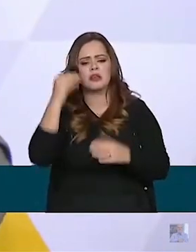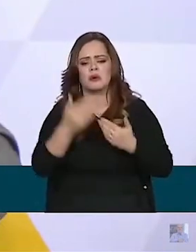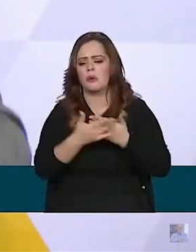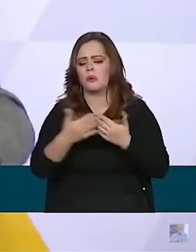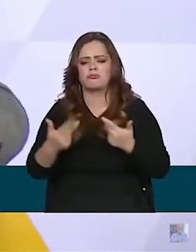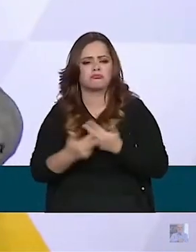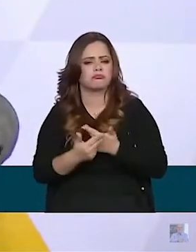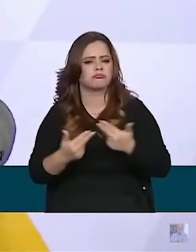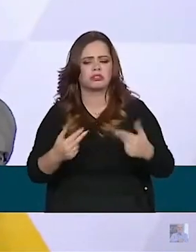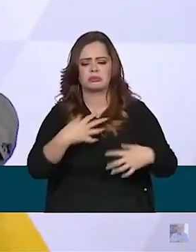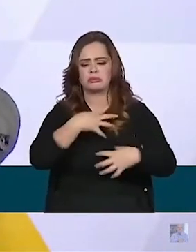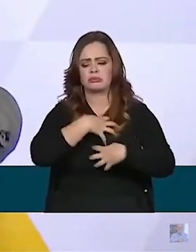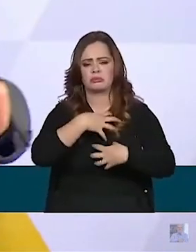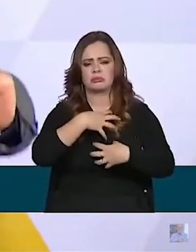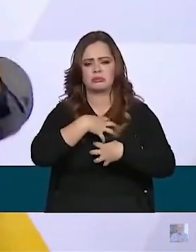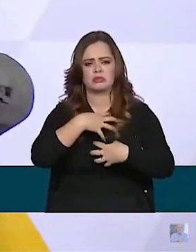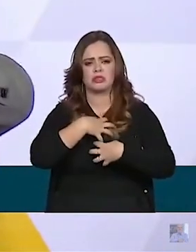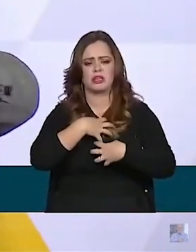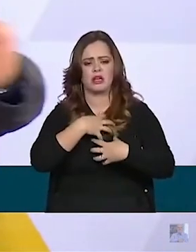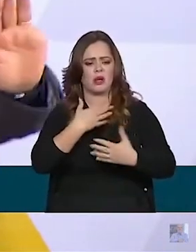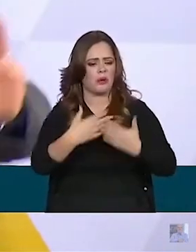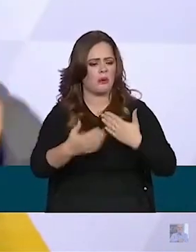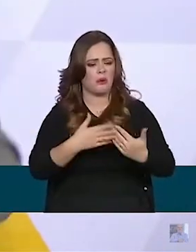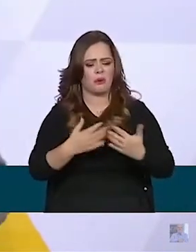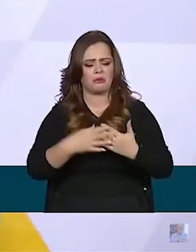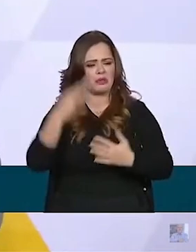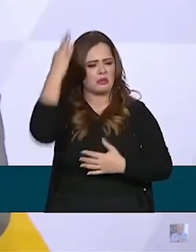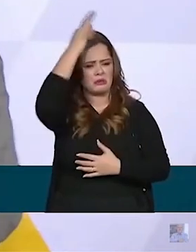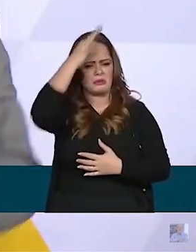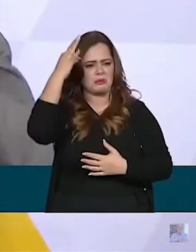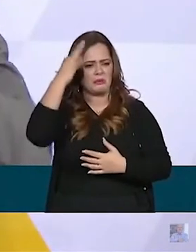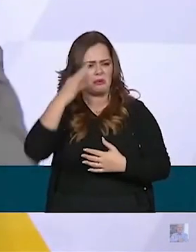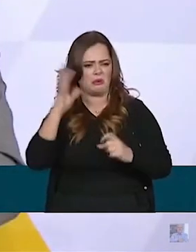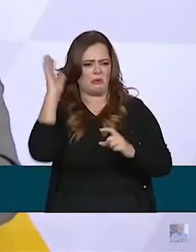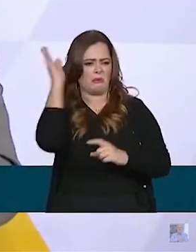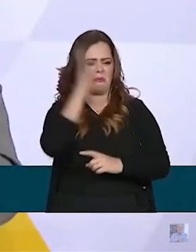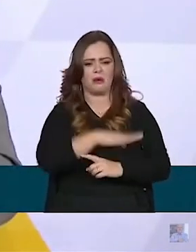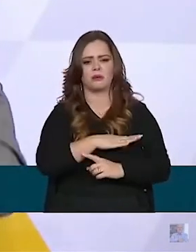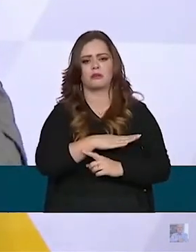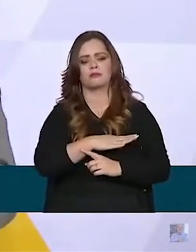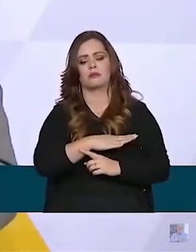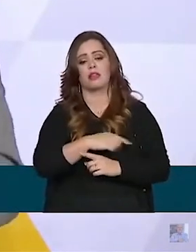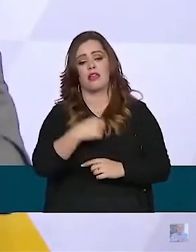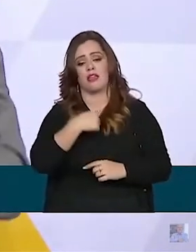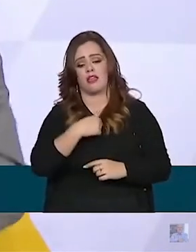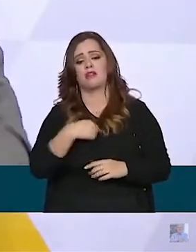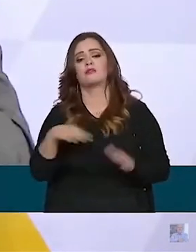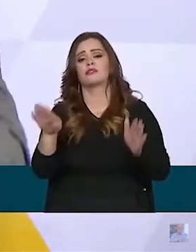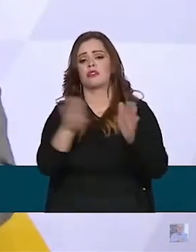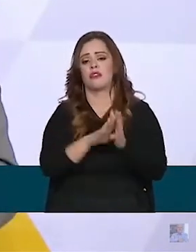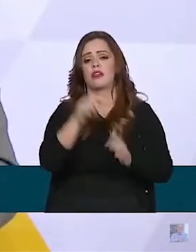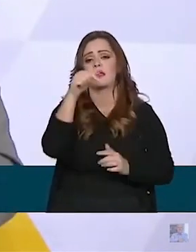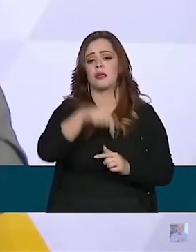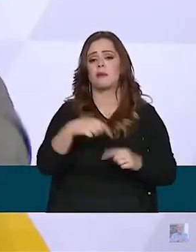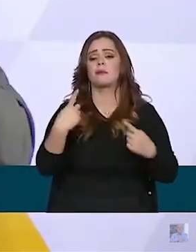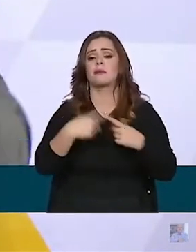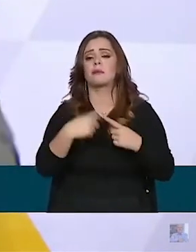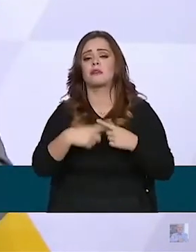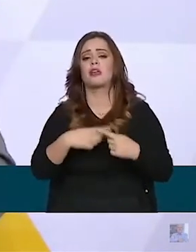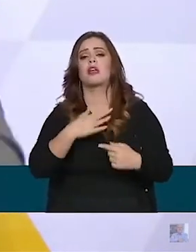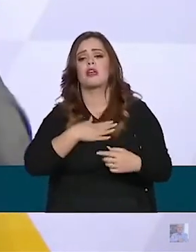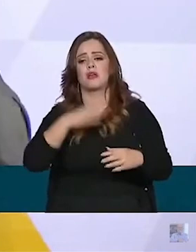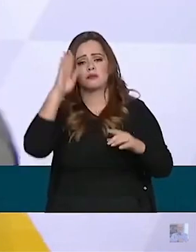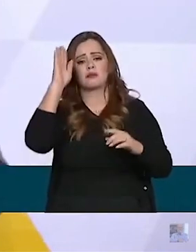ressentimento. Primeiro, esquecer qualquer espírito de vingança. Eu vim aqui apenas porque eu acredito